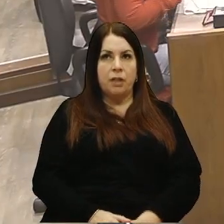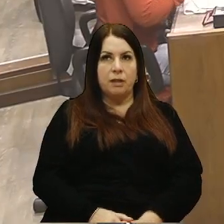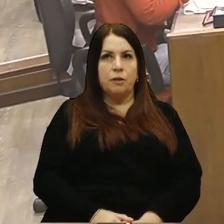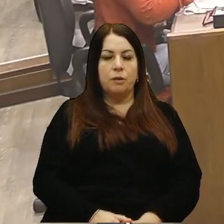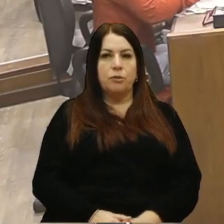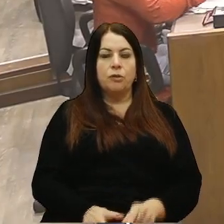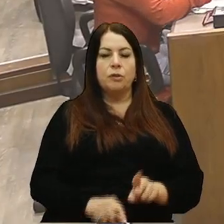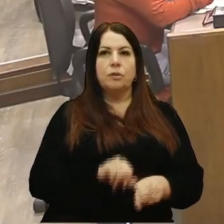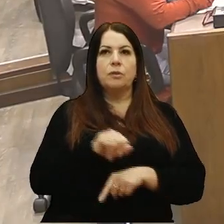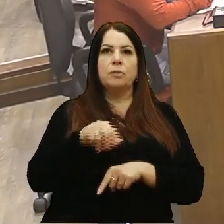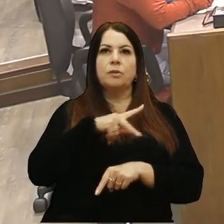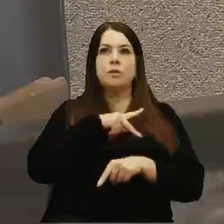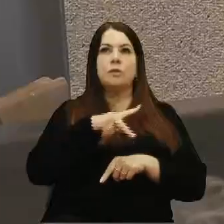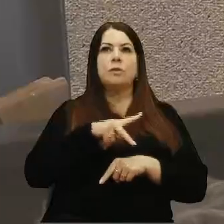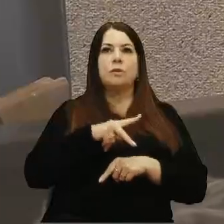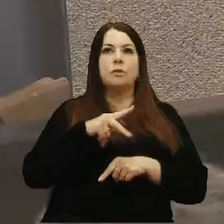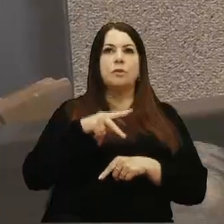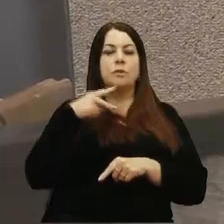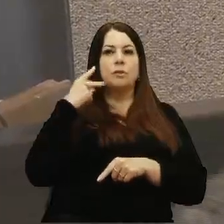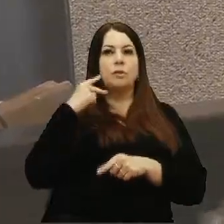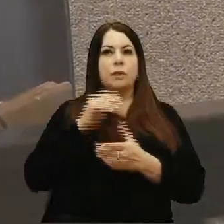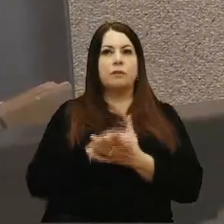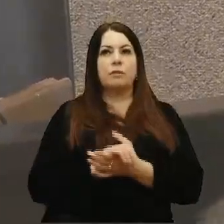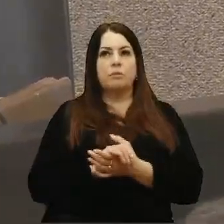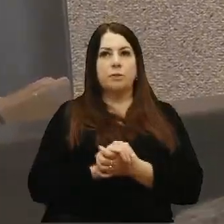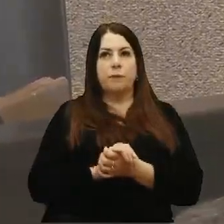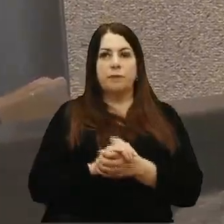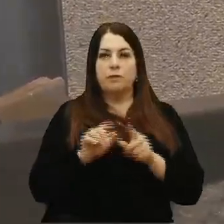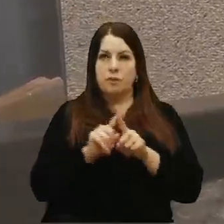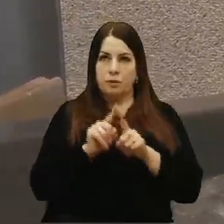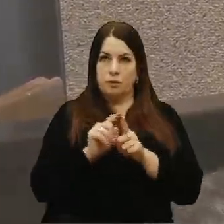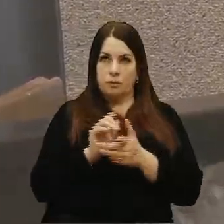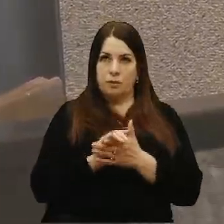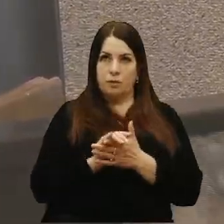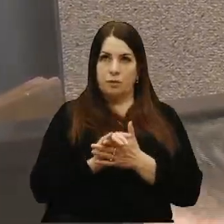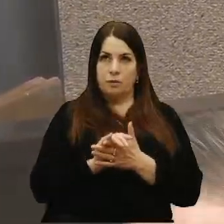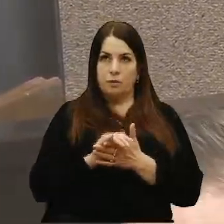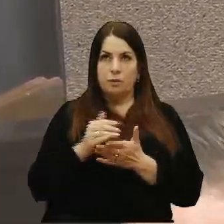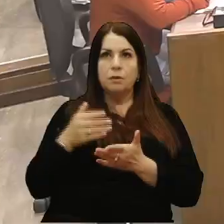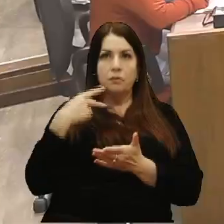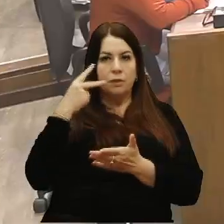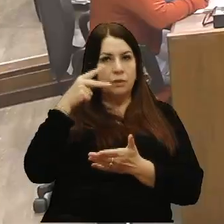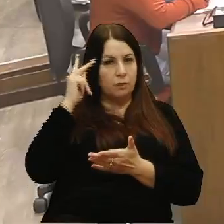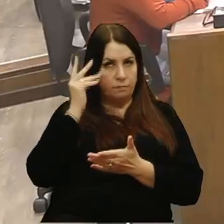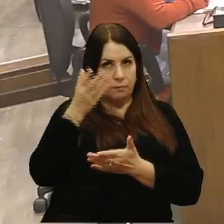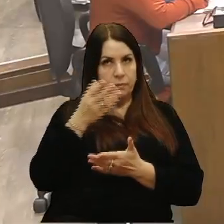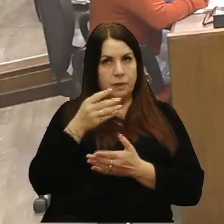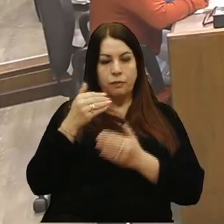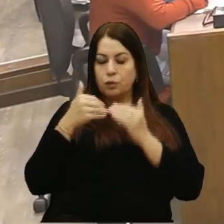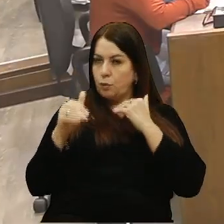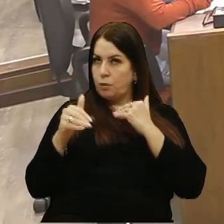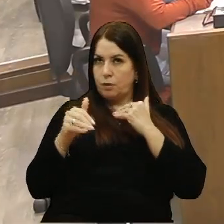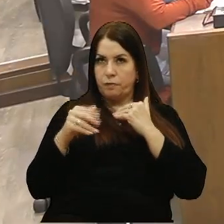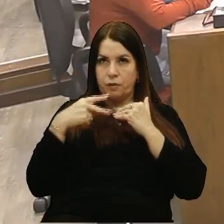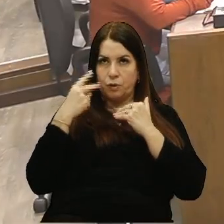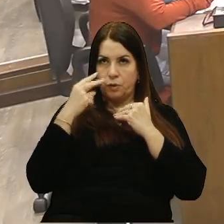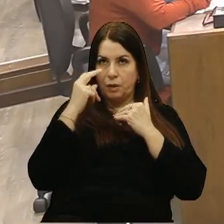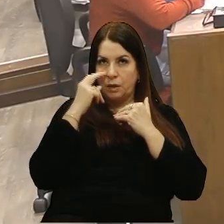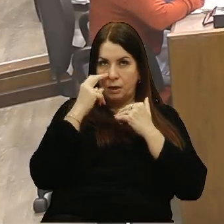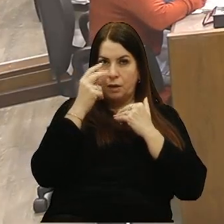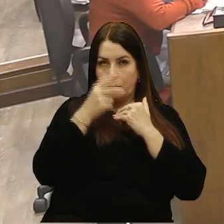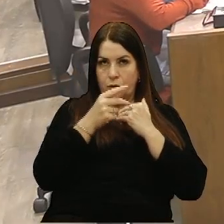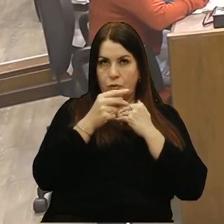Senhor presidente, senhores vereadores. Peço uma parte. De imediato, o vereador Iago. Eu vou discordar do vereador Cláudio, que ele falou